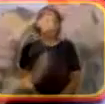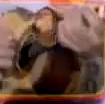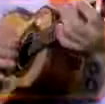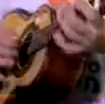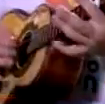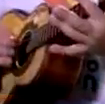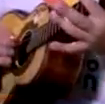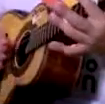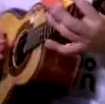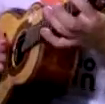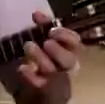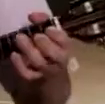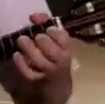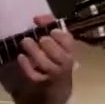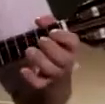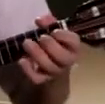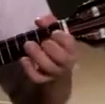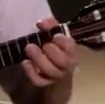gente.